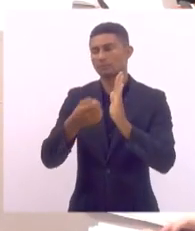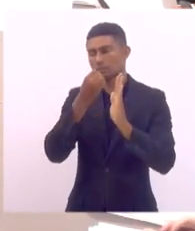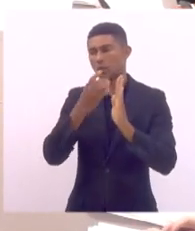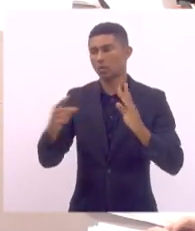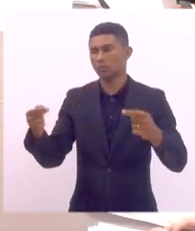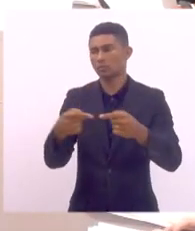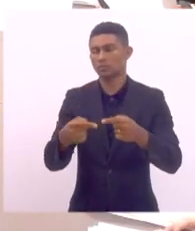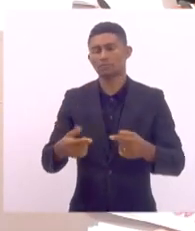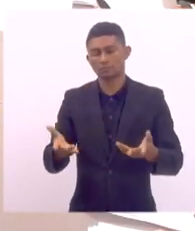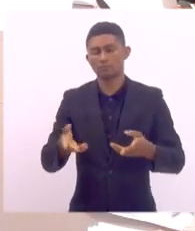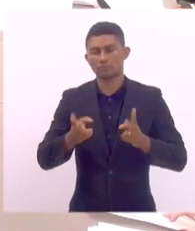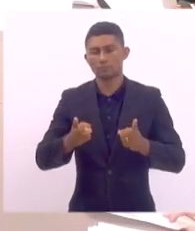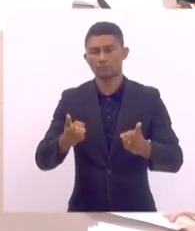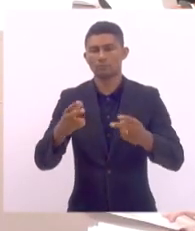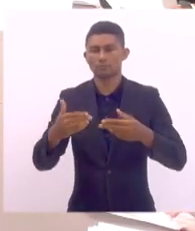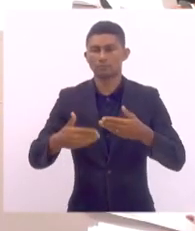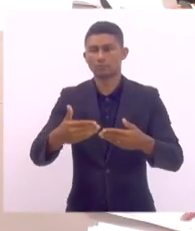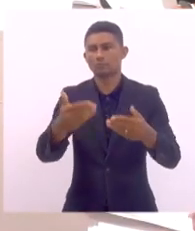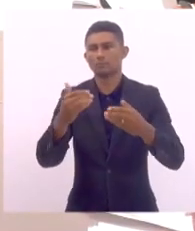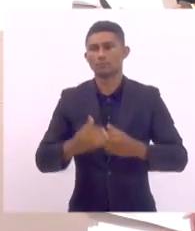Vamos embora.